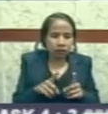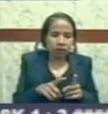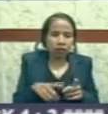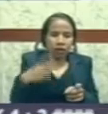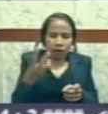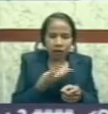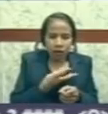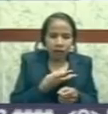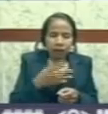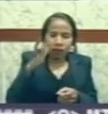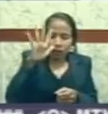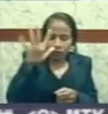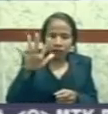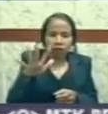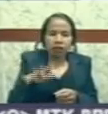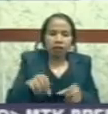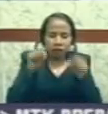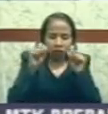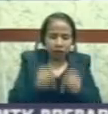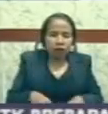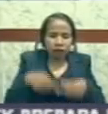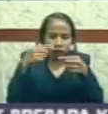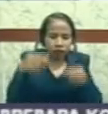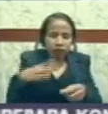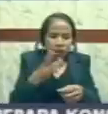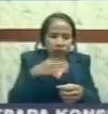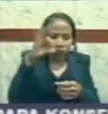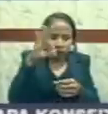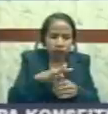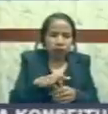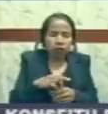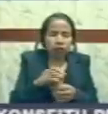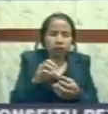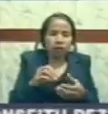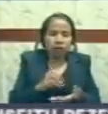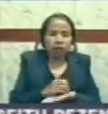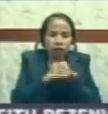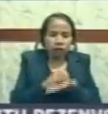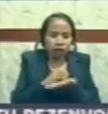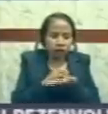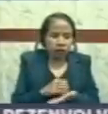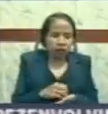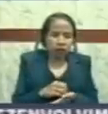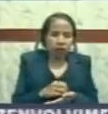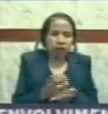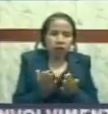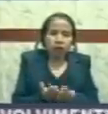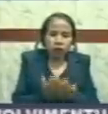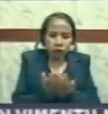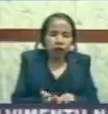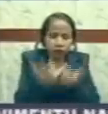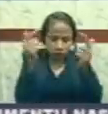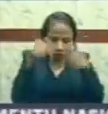declaração. A minha lima, a mim foi, a minha votos. Vai ir a Raiwa Ninha, mas ver qual Rone tem que mais